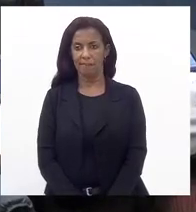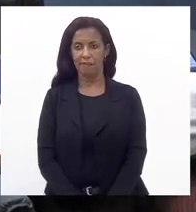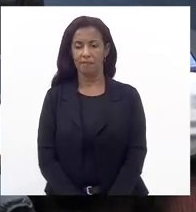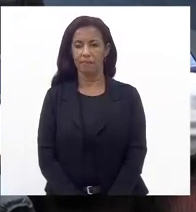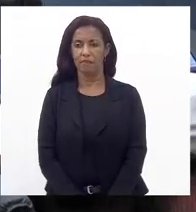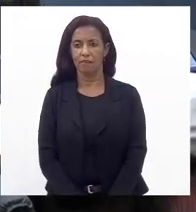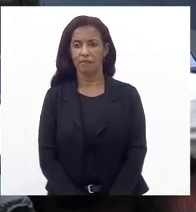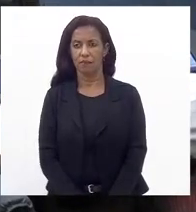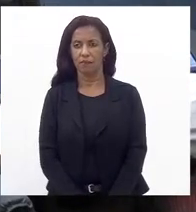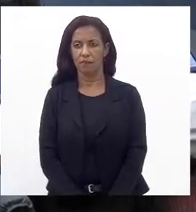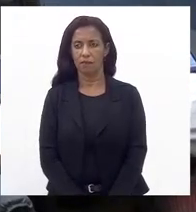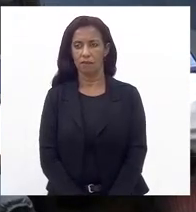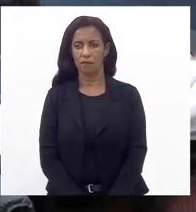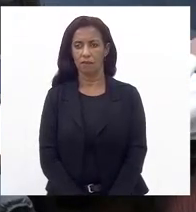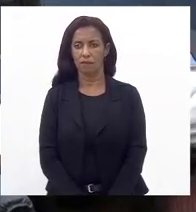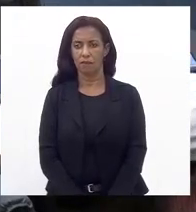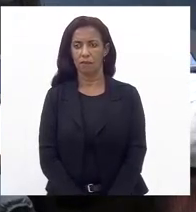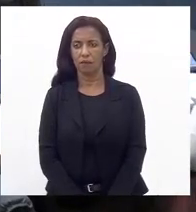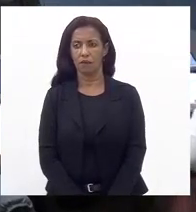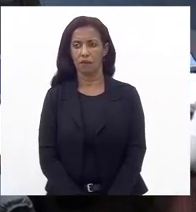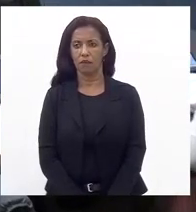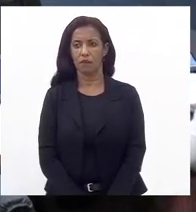E aí